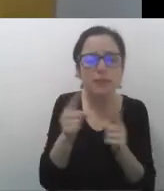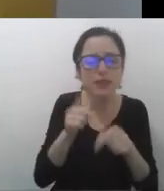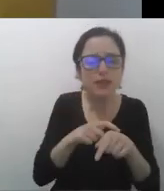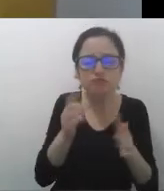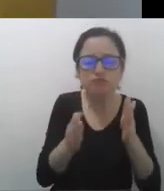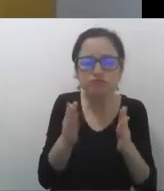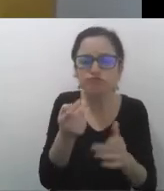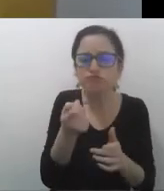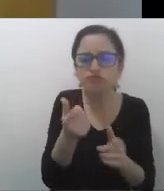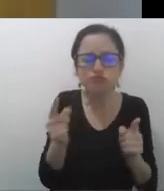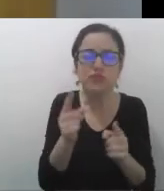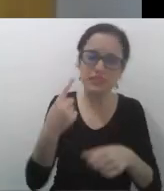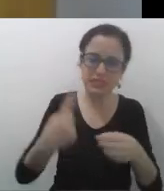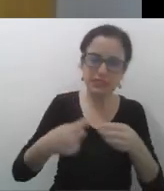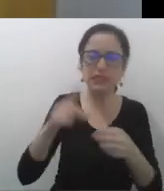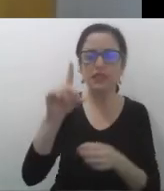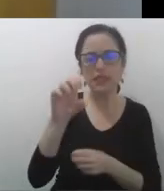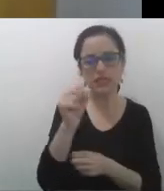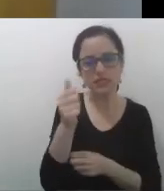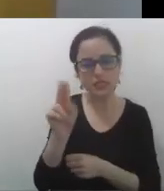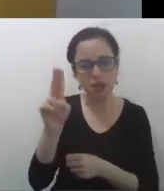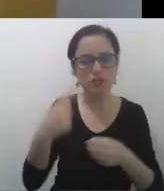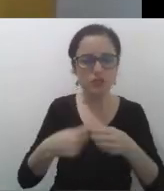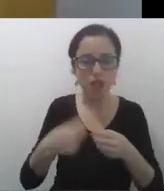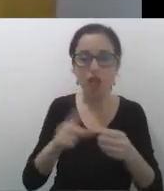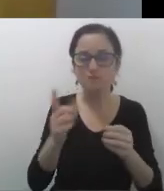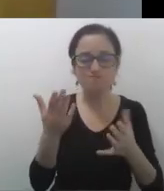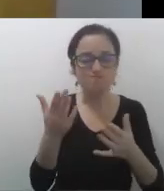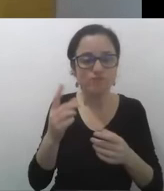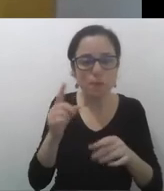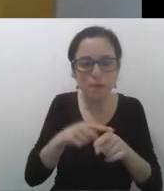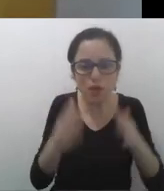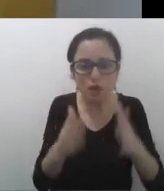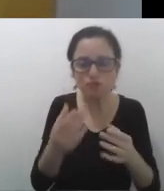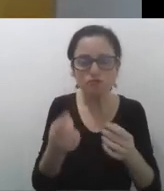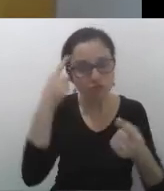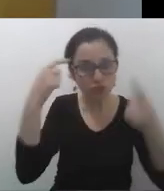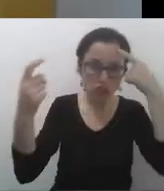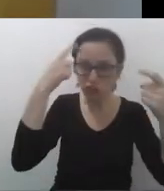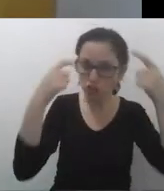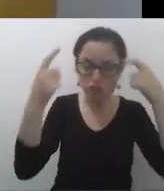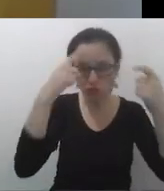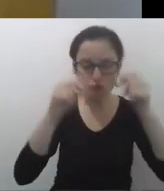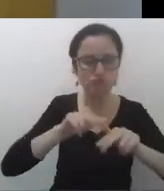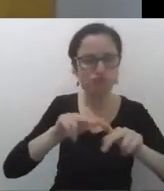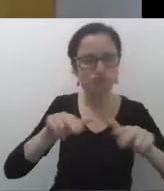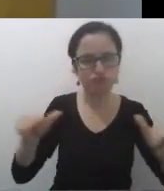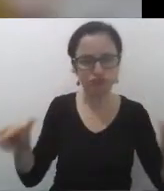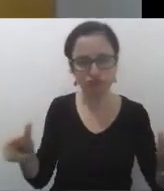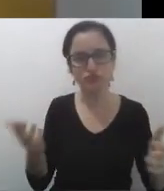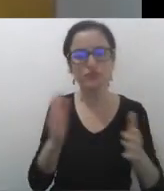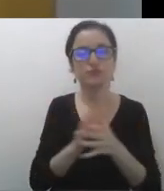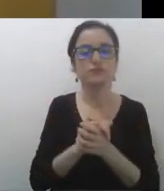Então, tem um pequeno período, que é o período de Dessau, é o período, digamos assim, entre aspas,